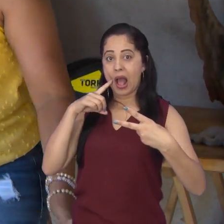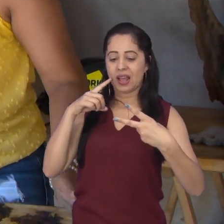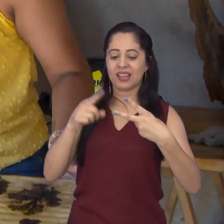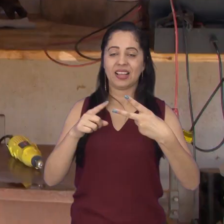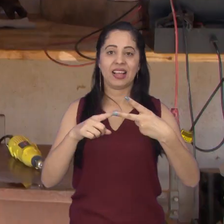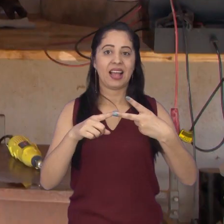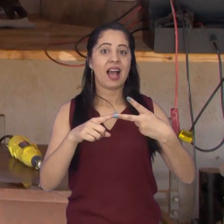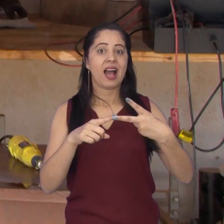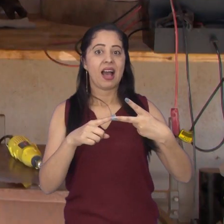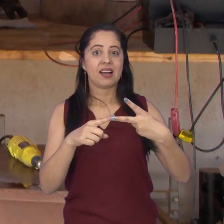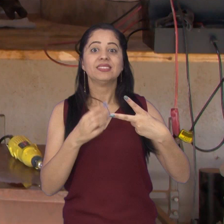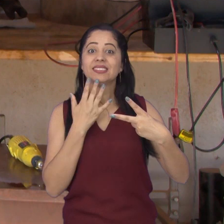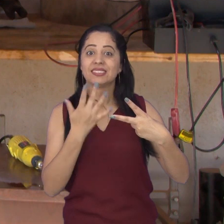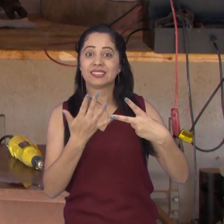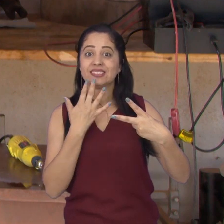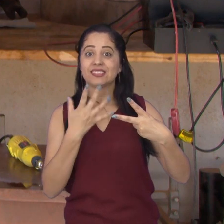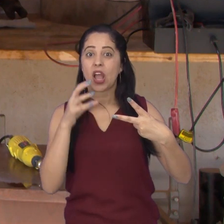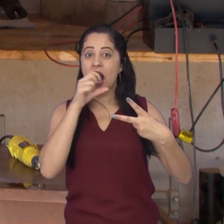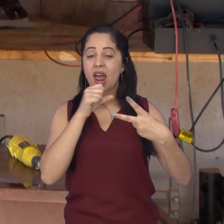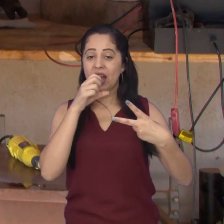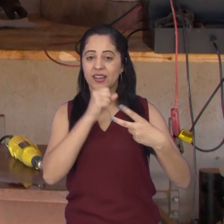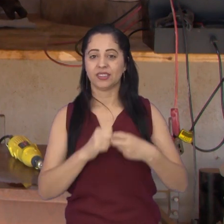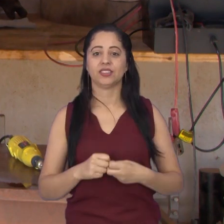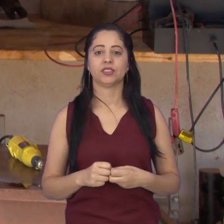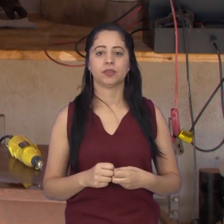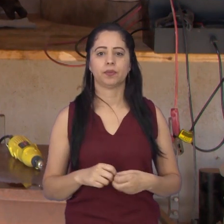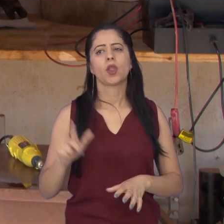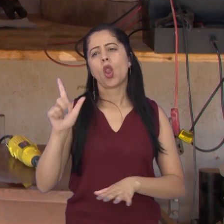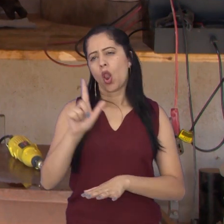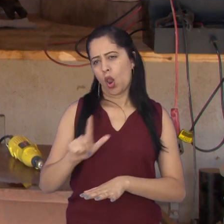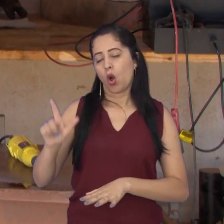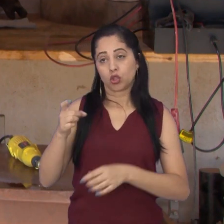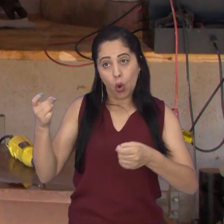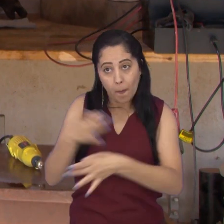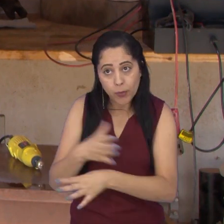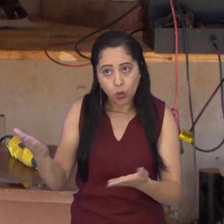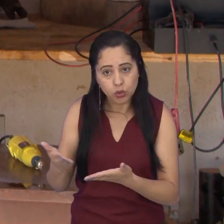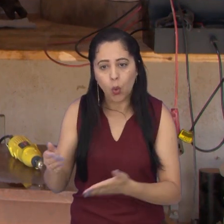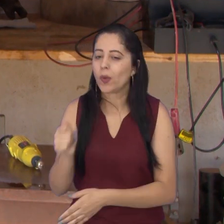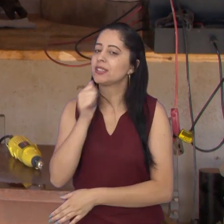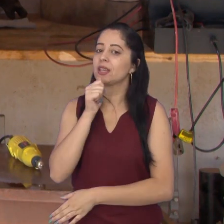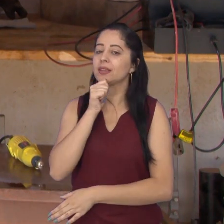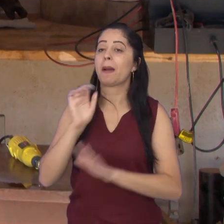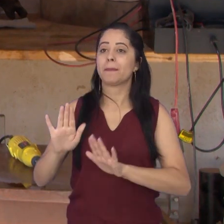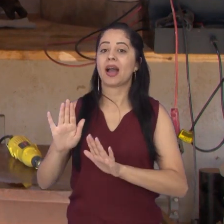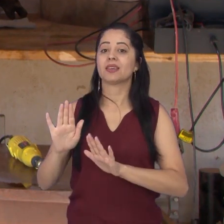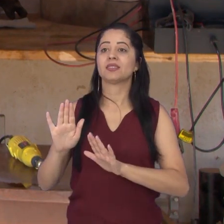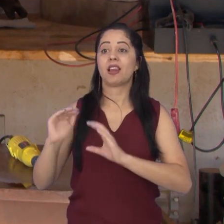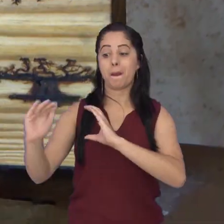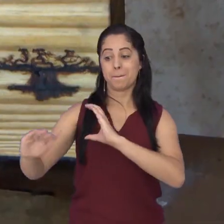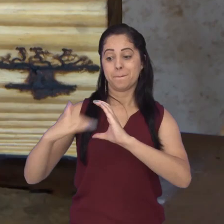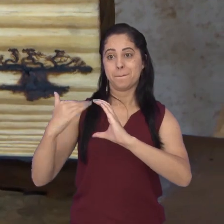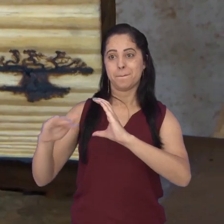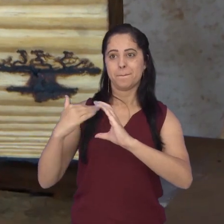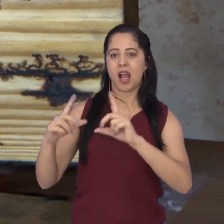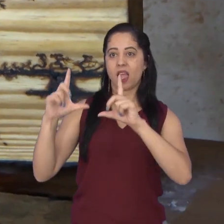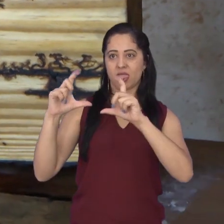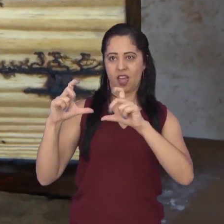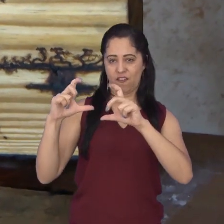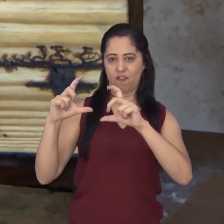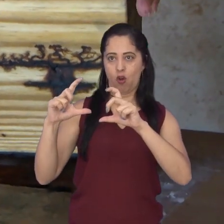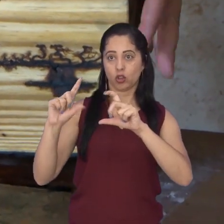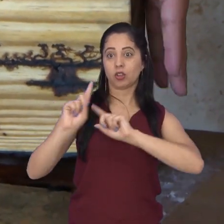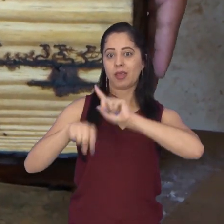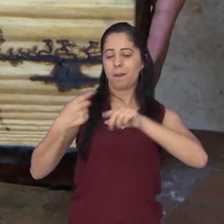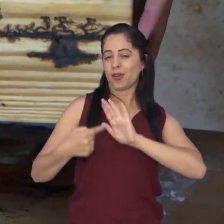eu já estou imaginando. Claro que o produto não vai ficar finalizado hoje, porque Sim, tem todo um processo, sim. mas o Bruno prometeu de